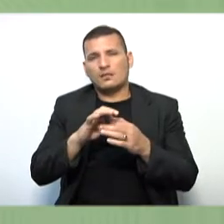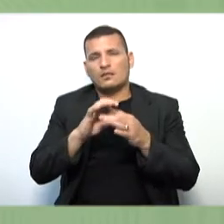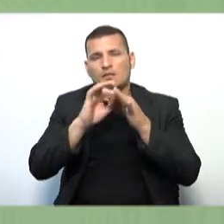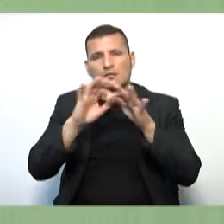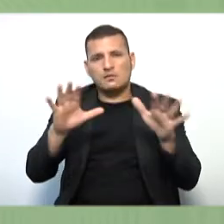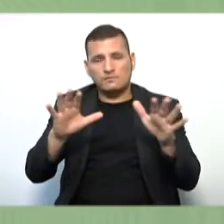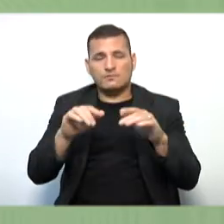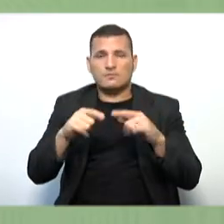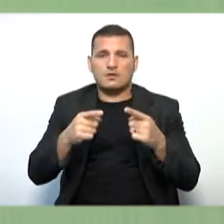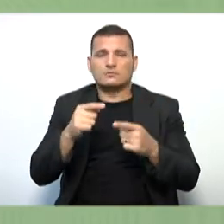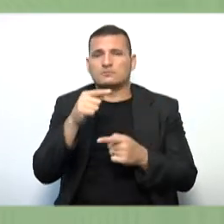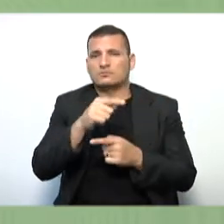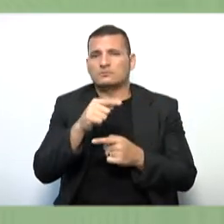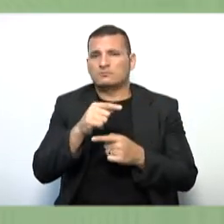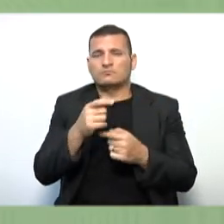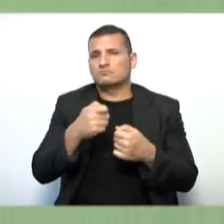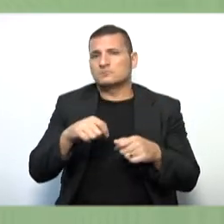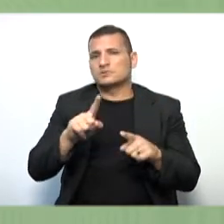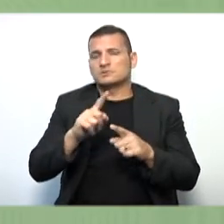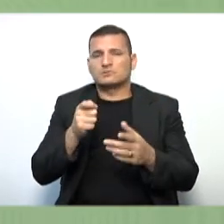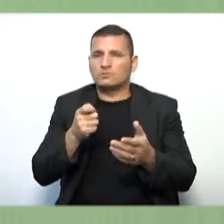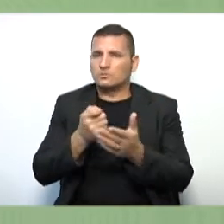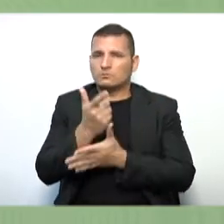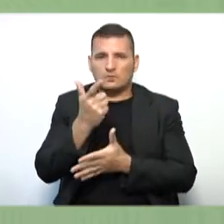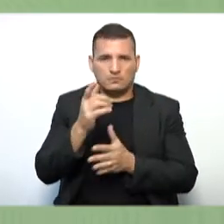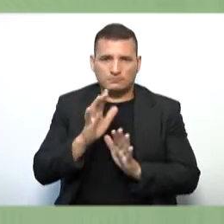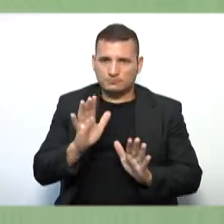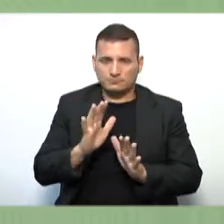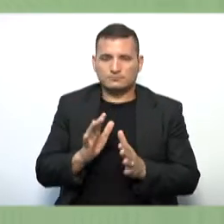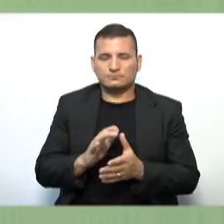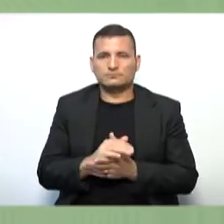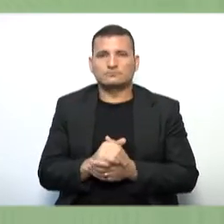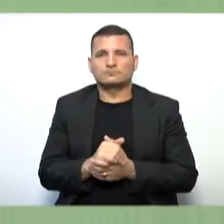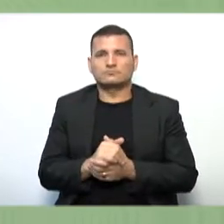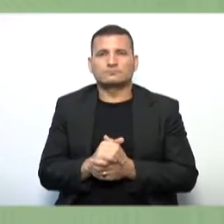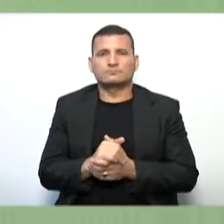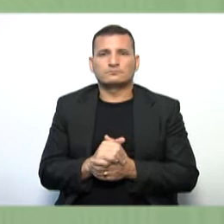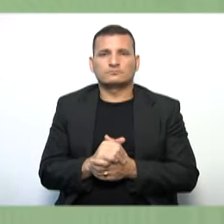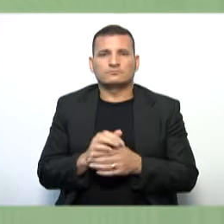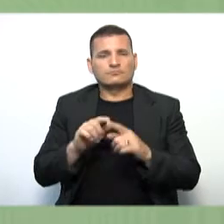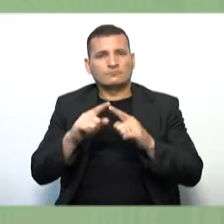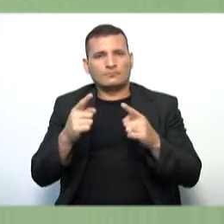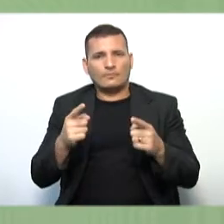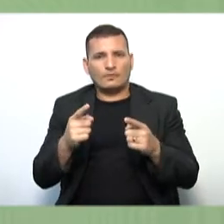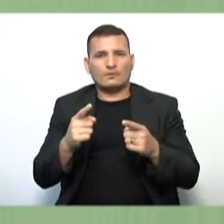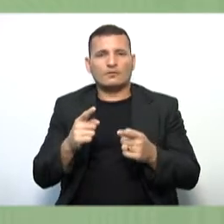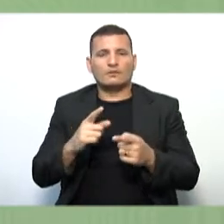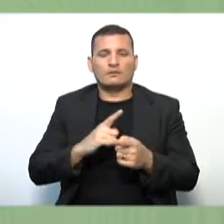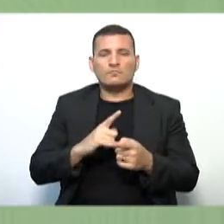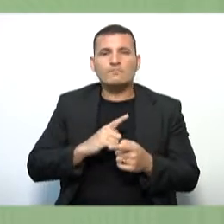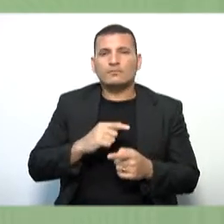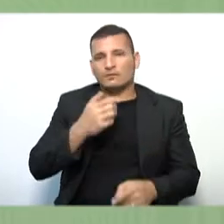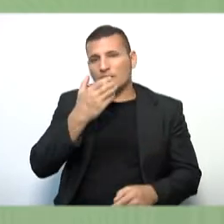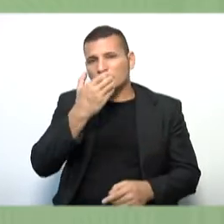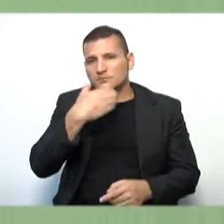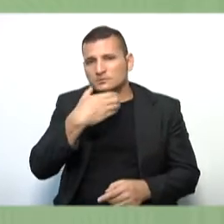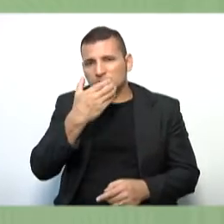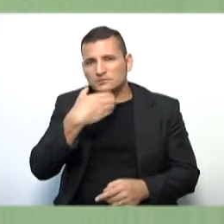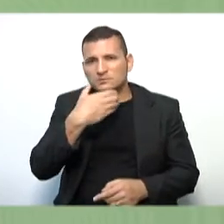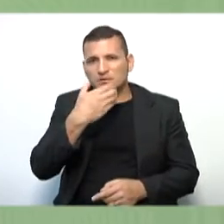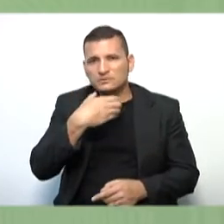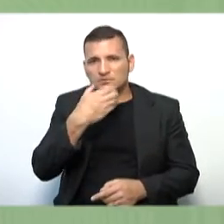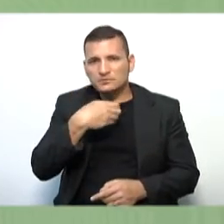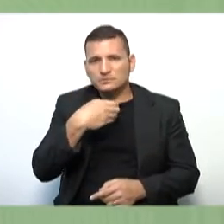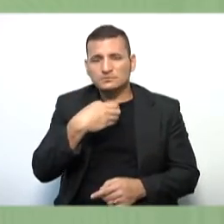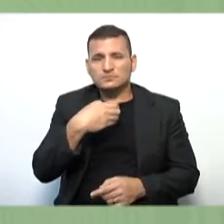nesses casos, não precisa comprar, vamos dizer assim. Mas nós temos o Apple, né, o iOS,